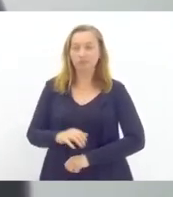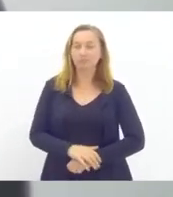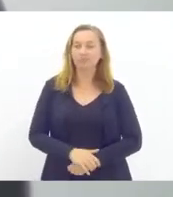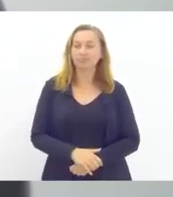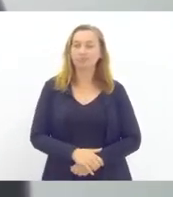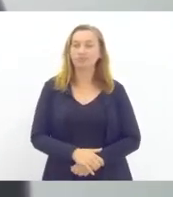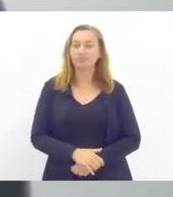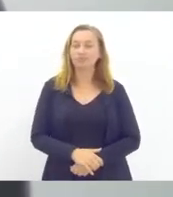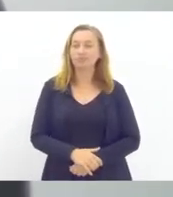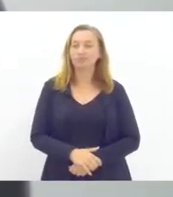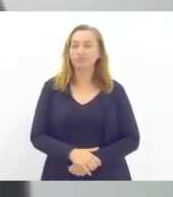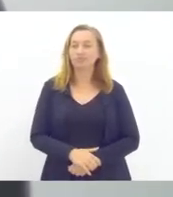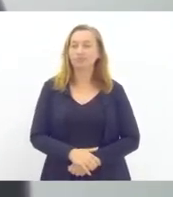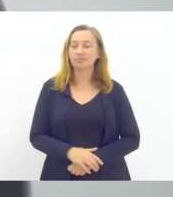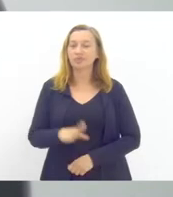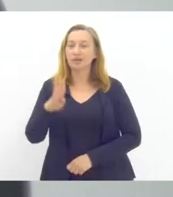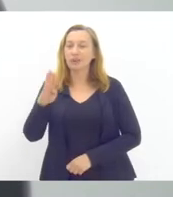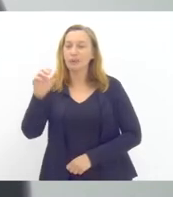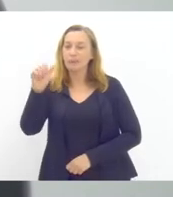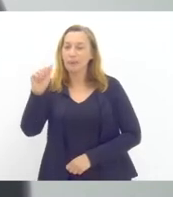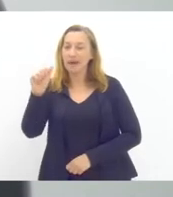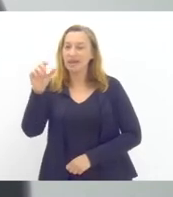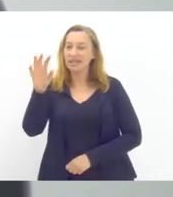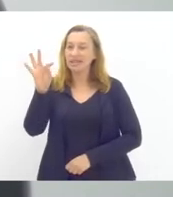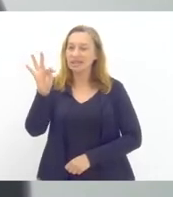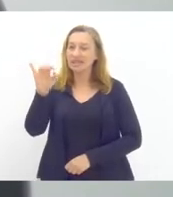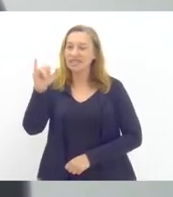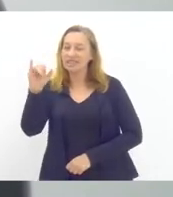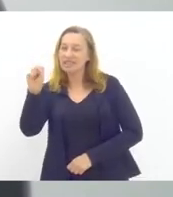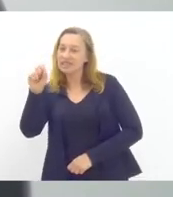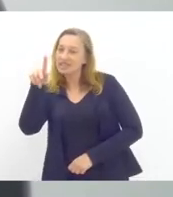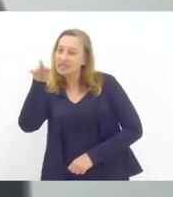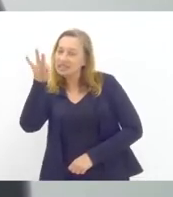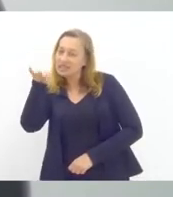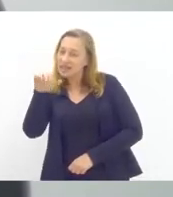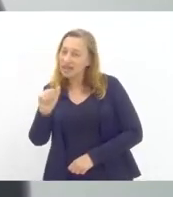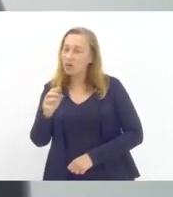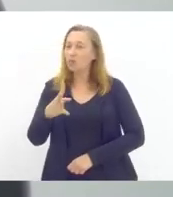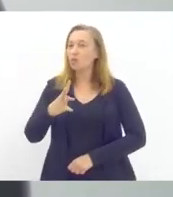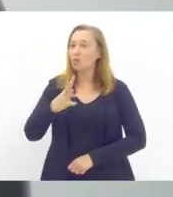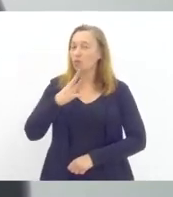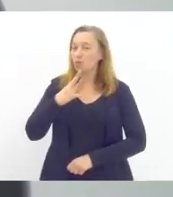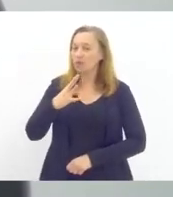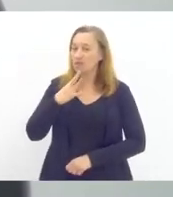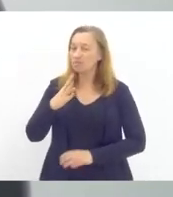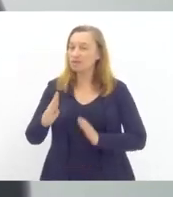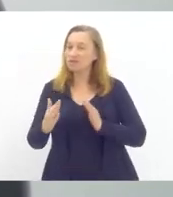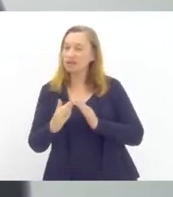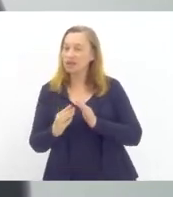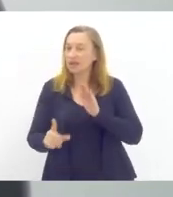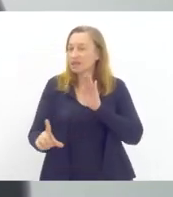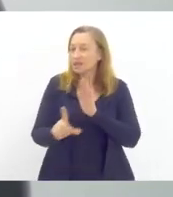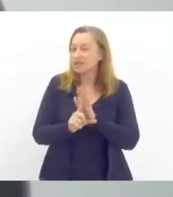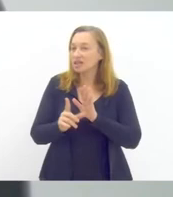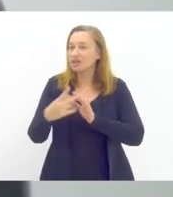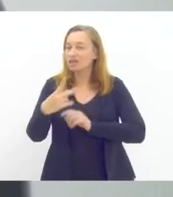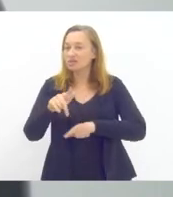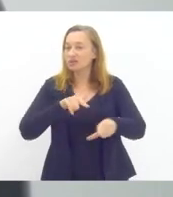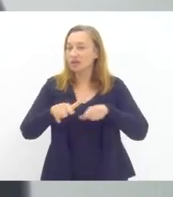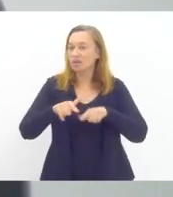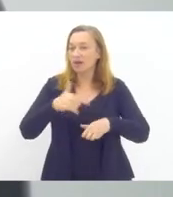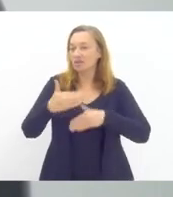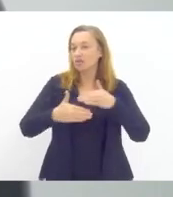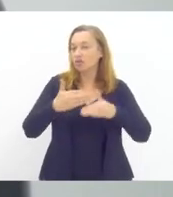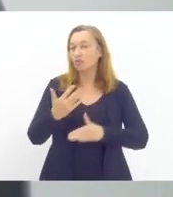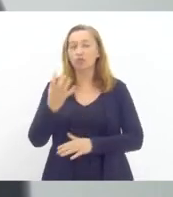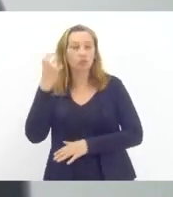ao senhor Luiz Antônio Batista um reconhecimento do Parlamento Fluminense ao seu trabalho desenvolvido no rádio